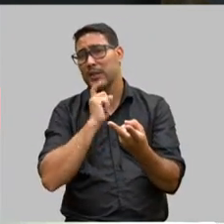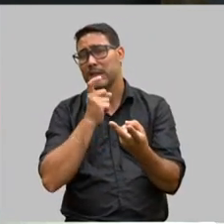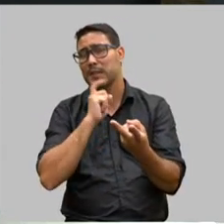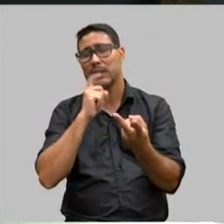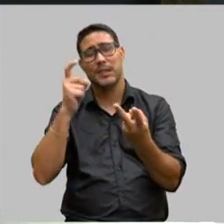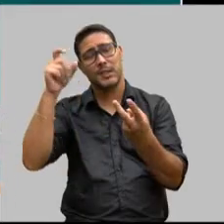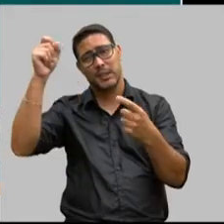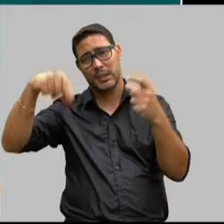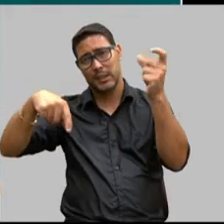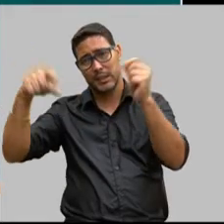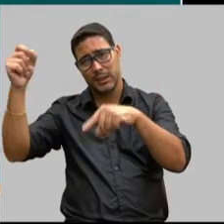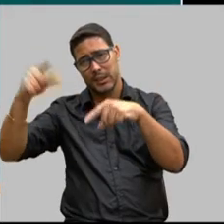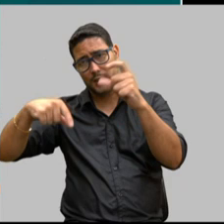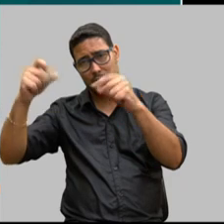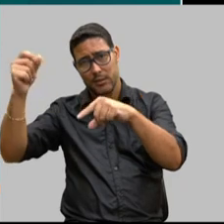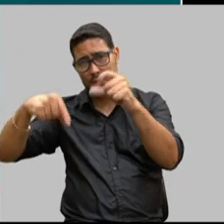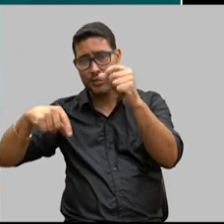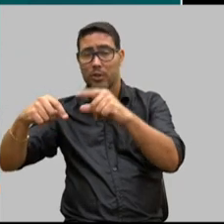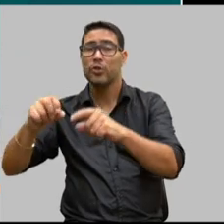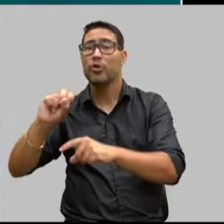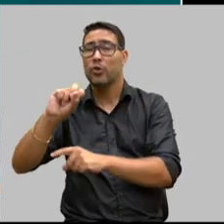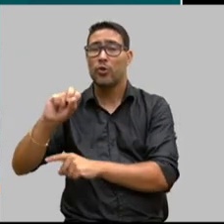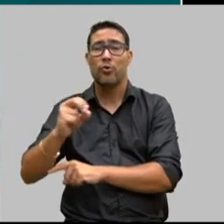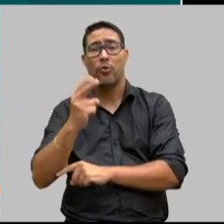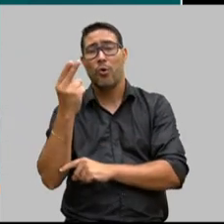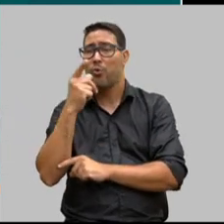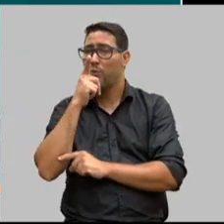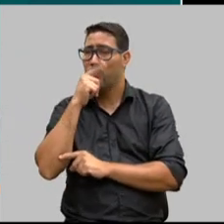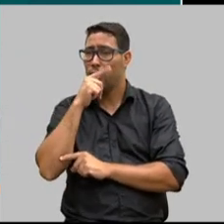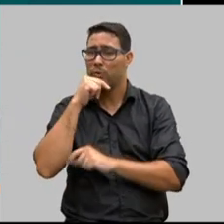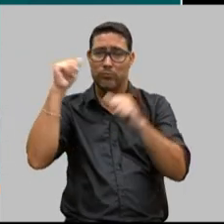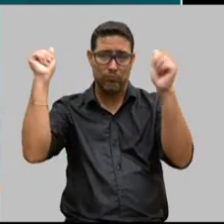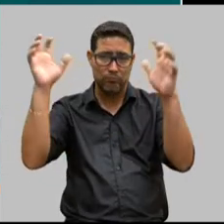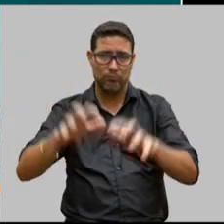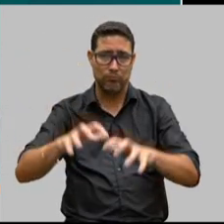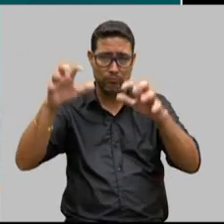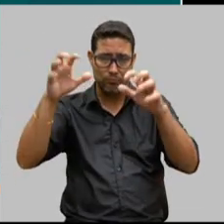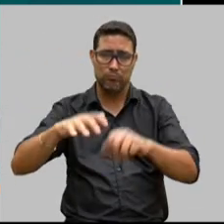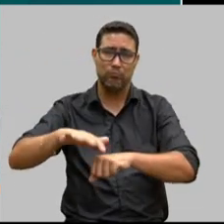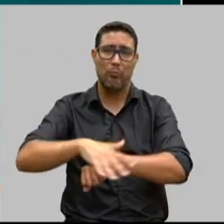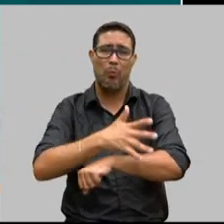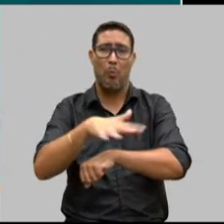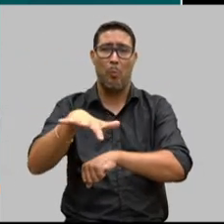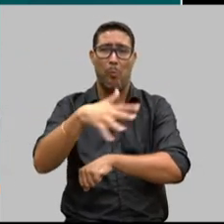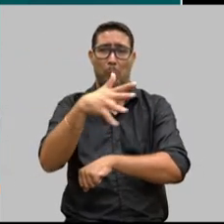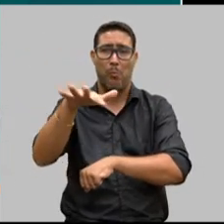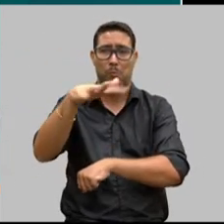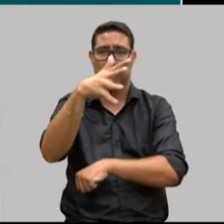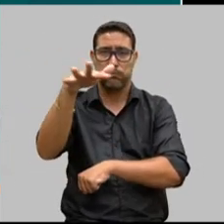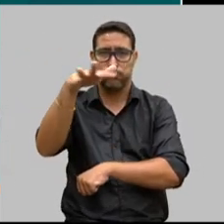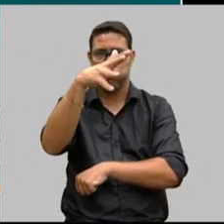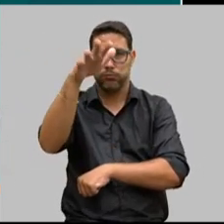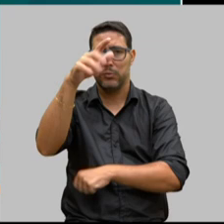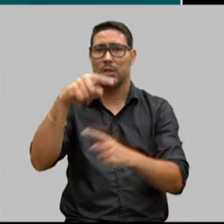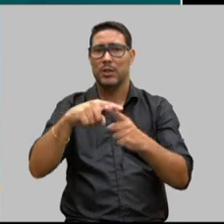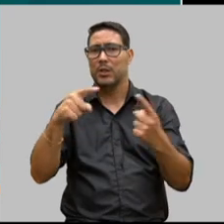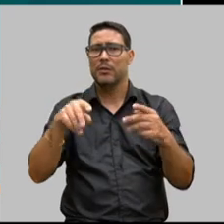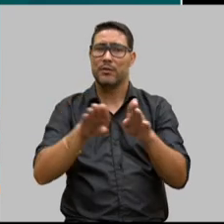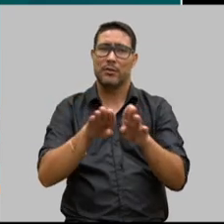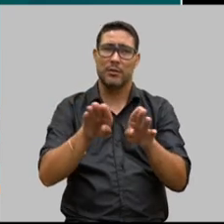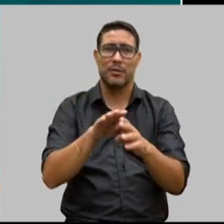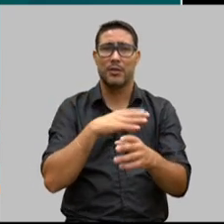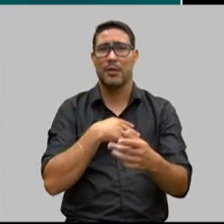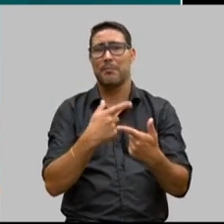granizo, ou de inundações por excesso de chuva. Tivemos uma série de notícias relacionadas a crédito rural,